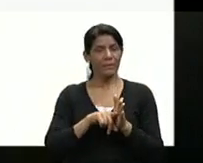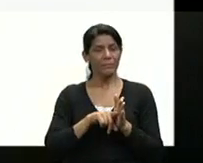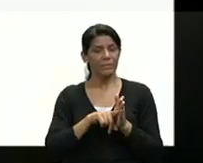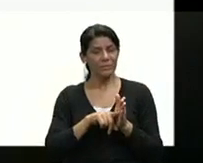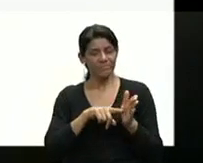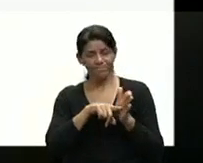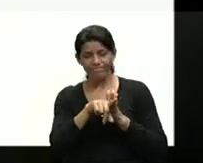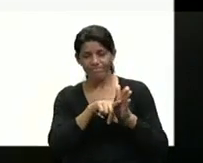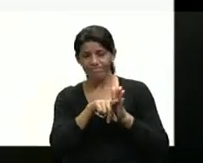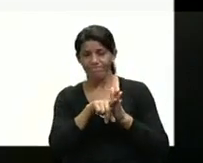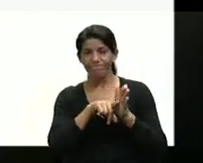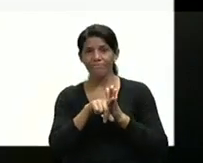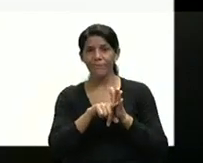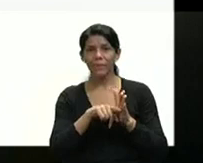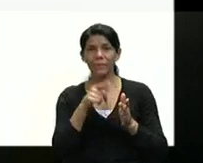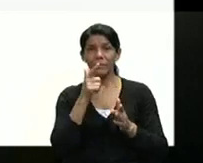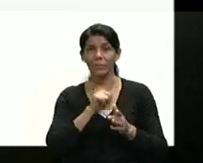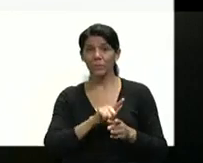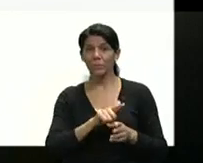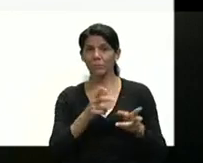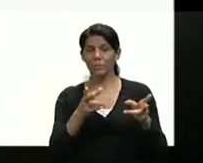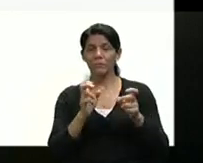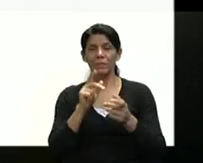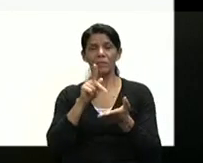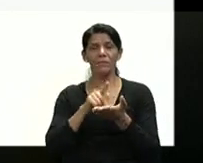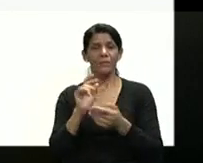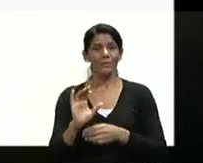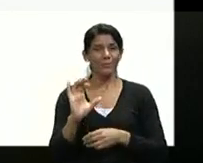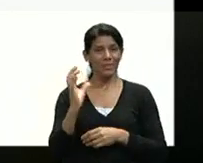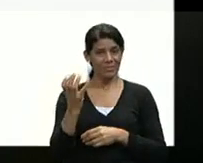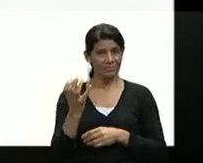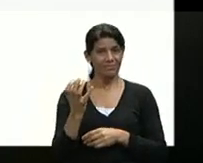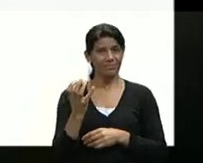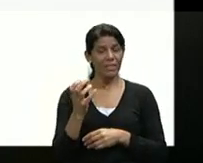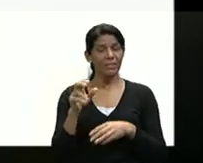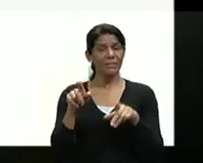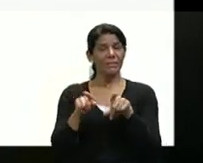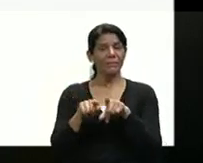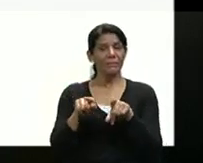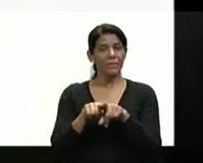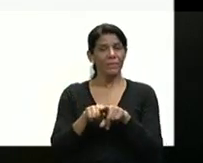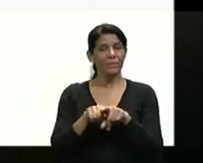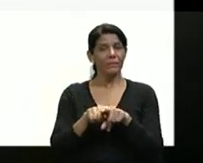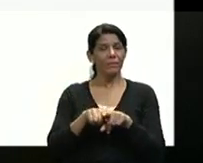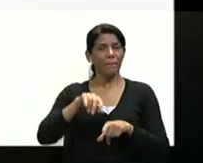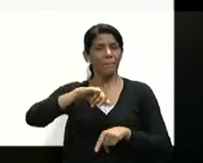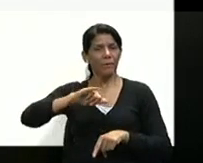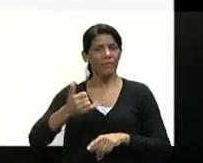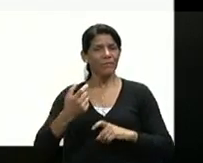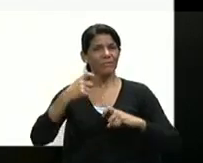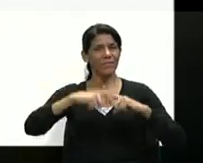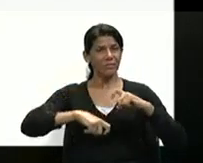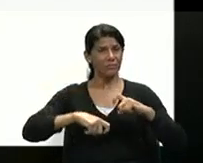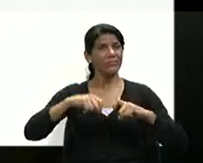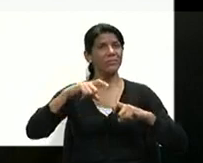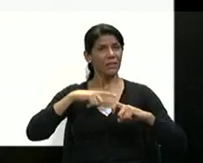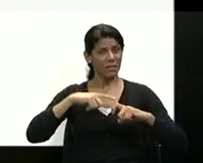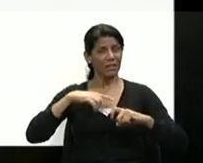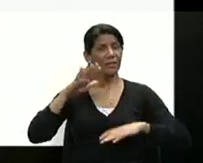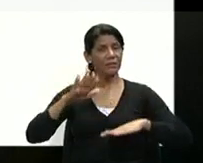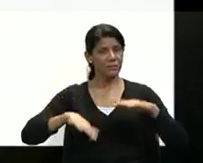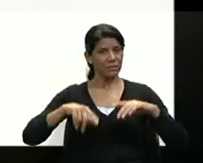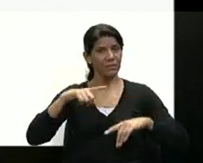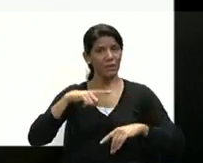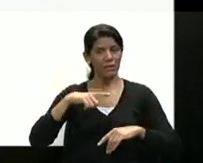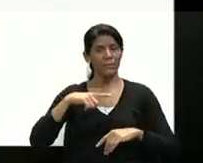cutucada para a gente enxergar a verdade do que acontece aqui. O mesmo para o abuso sexual. Nós temos muitos casos que